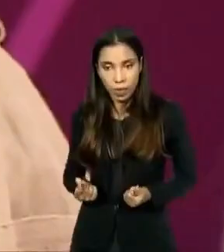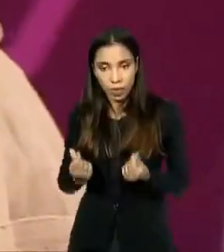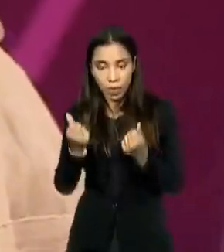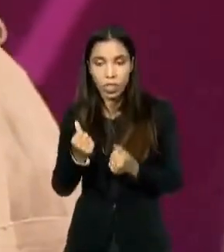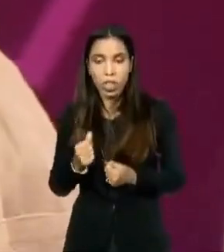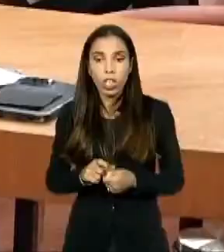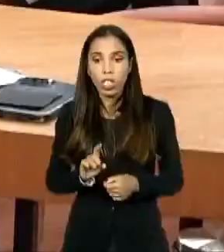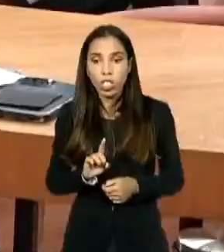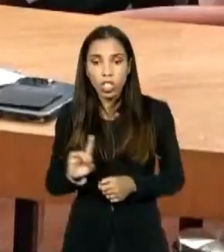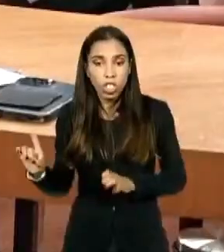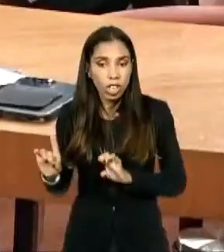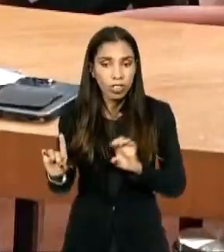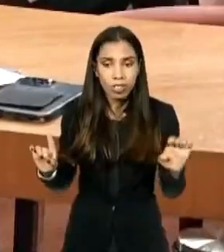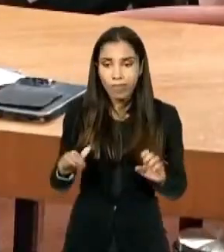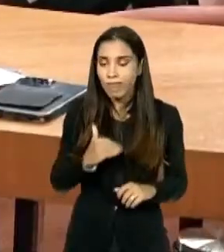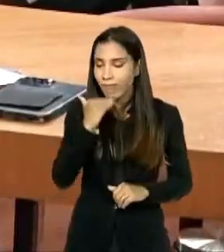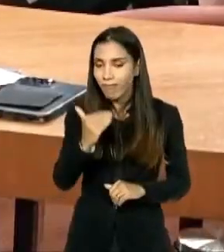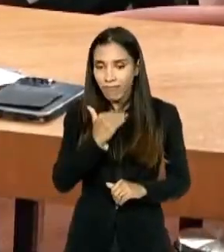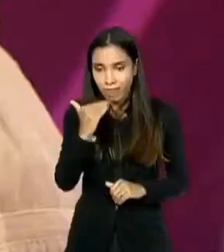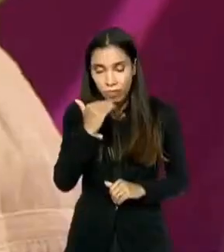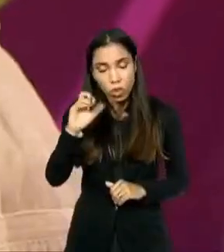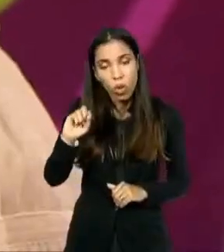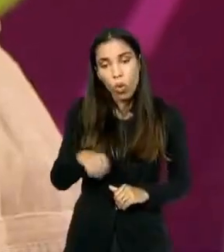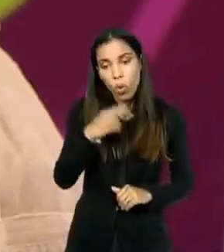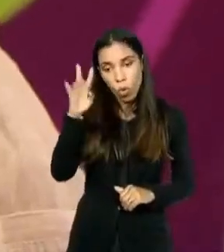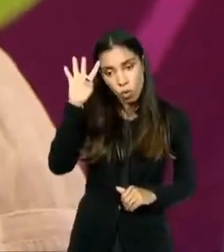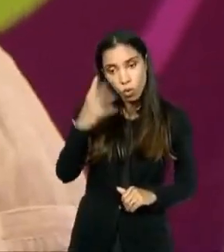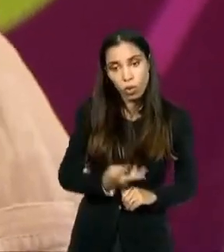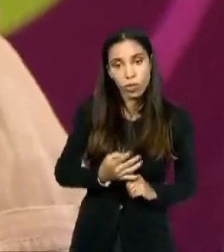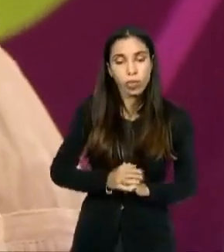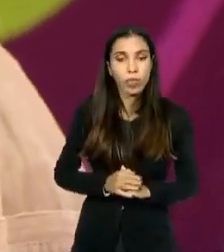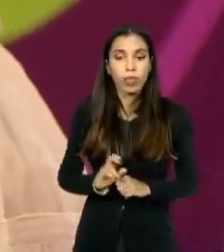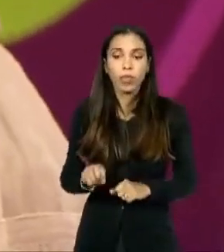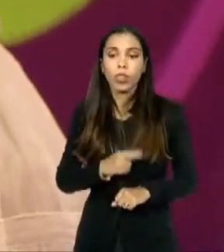direita e esquerda, já não atendem mais isso. Ou você resolve essa questão, o que